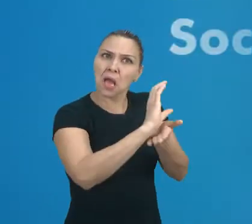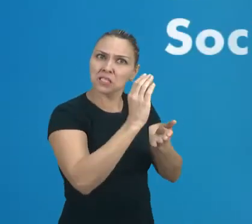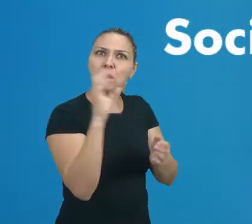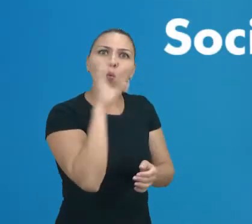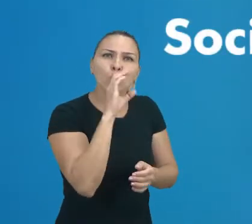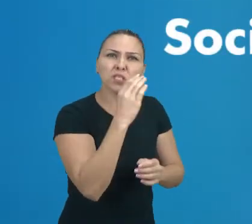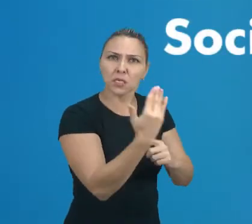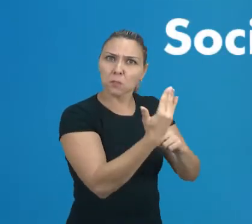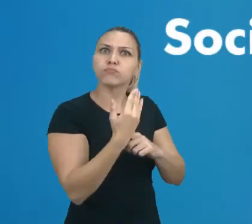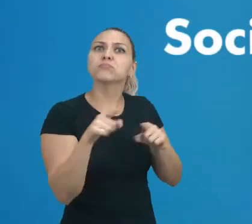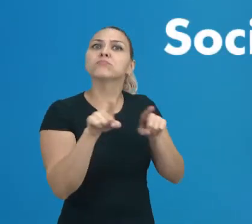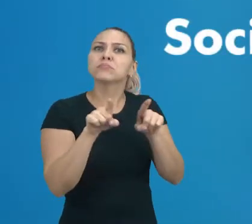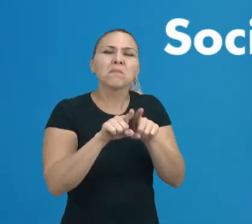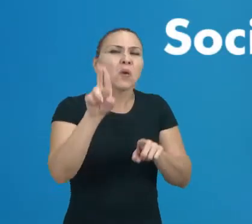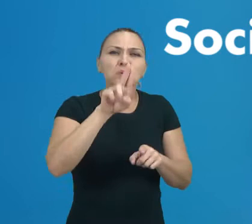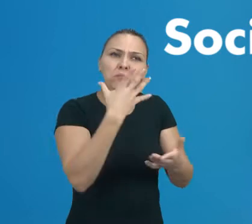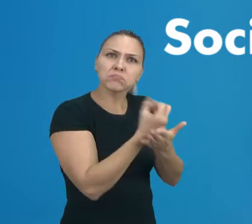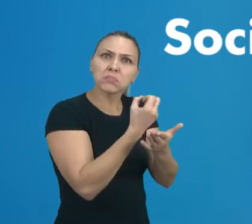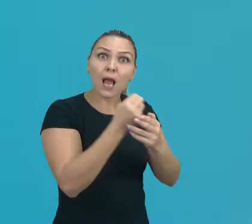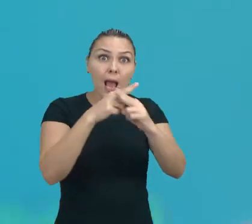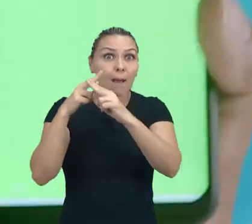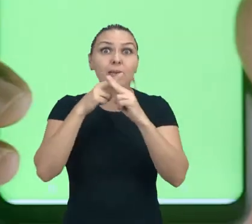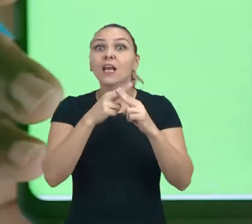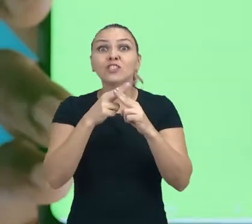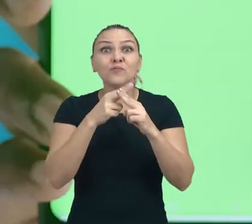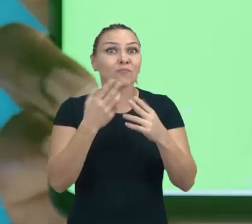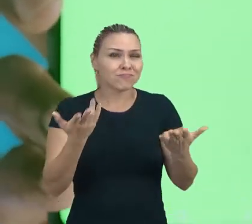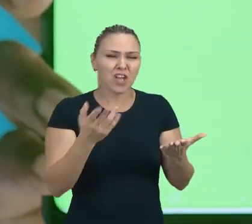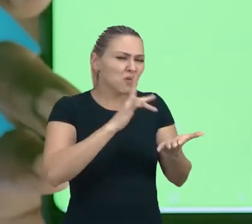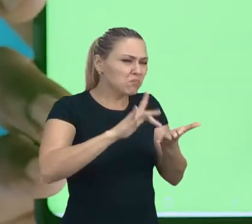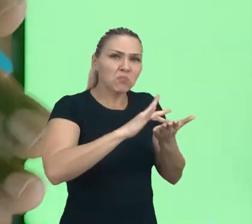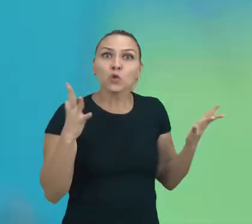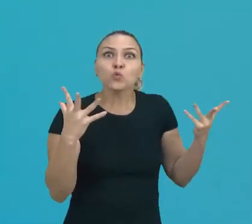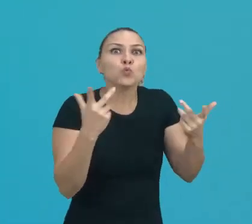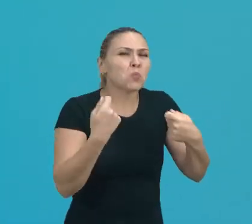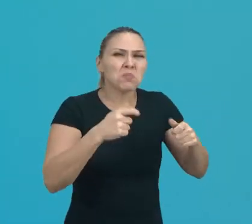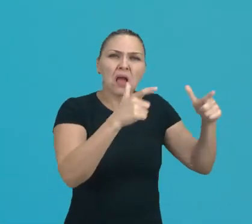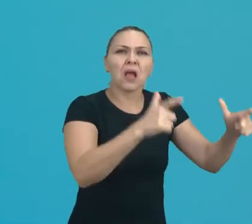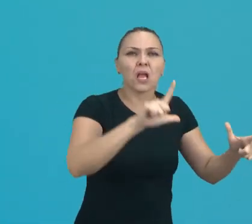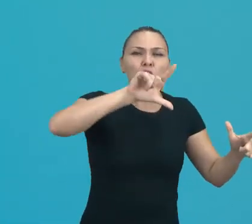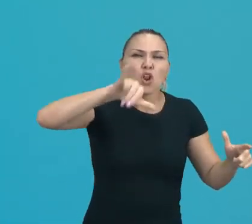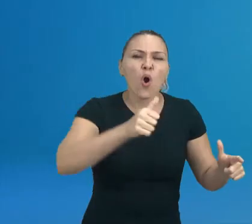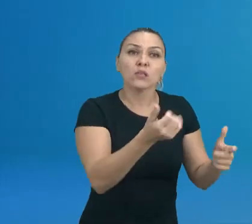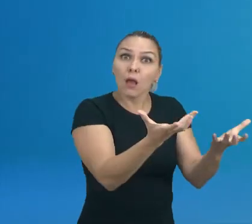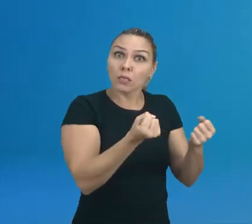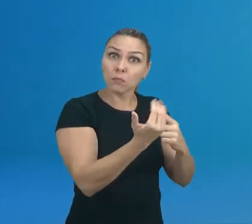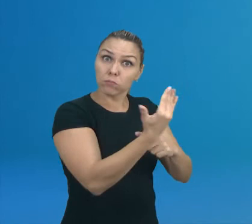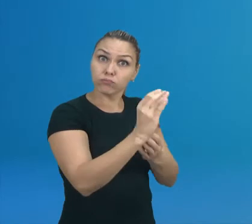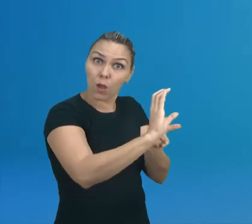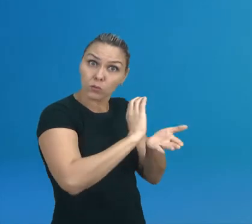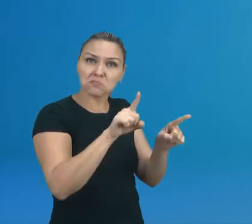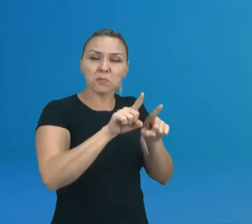o seu auxílio emergencial e usar pelo aplicativo Caixa Tem. Nele, você faz tudo pelo celular, sem ir até uma agência. Tem como receber o